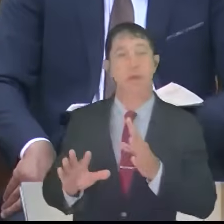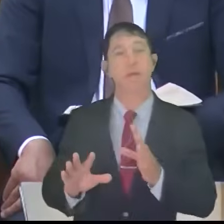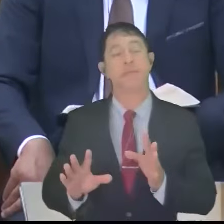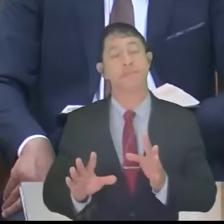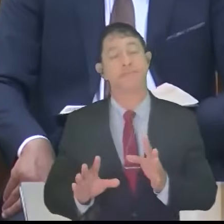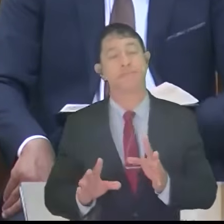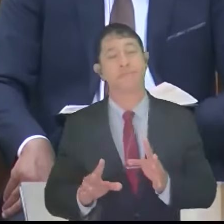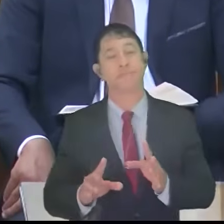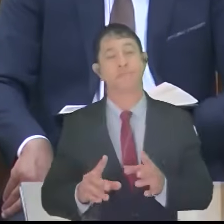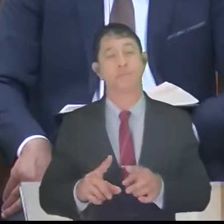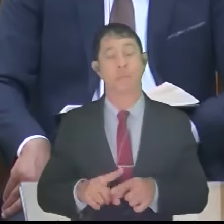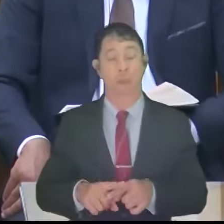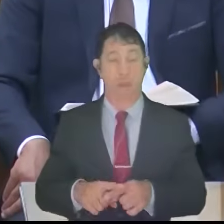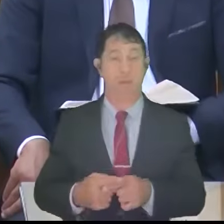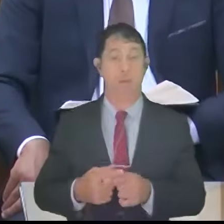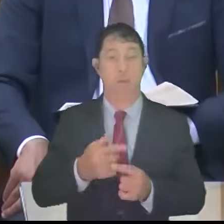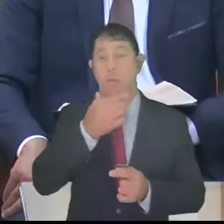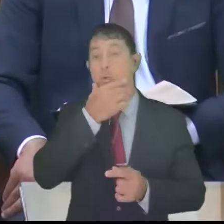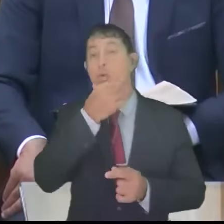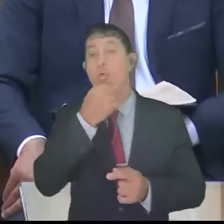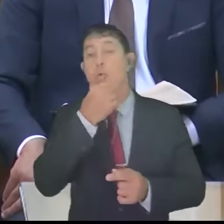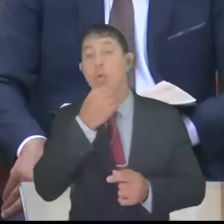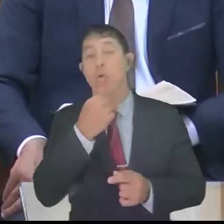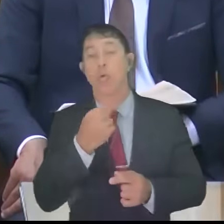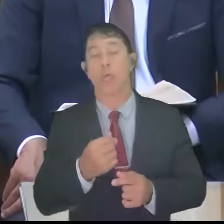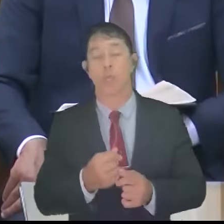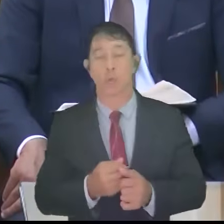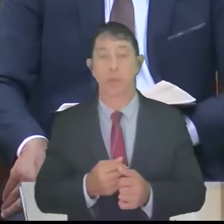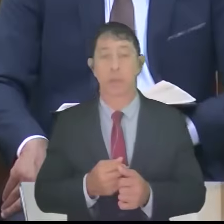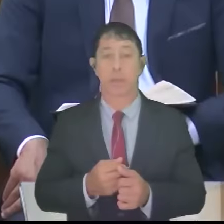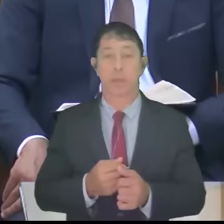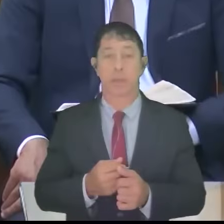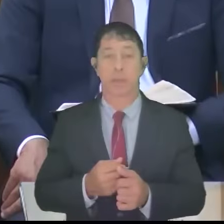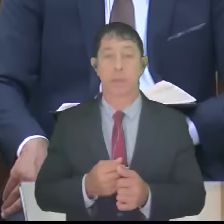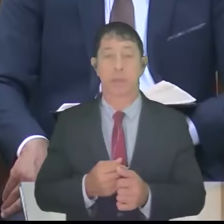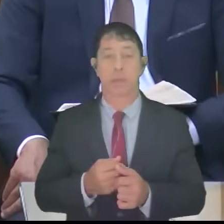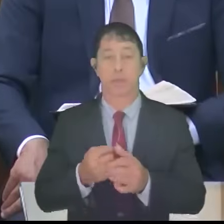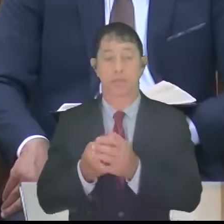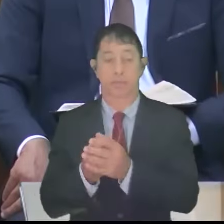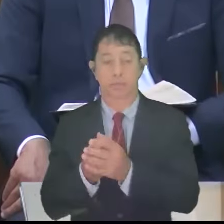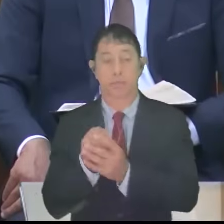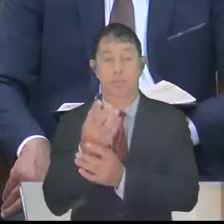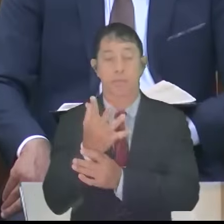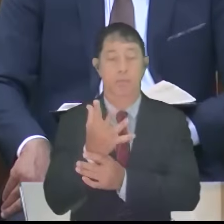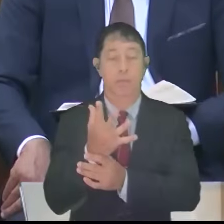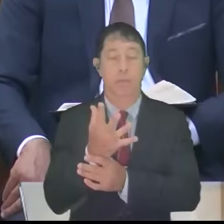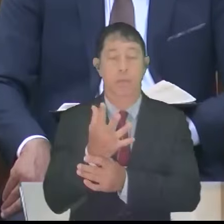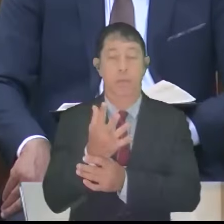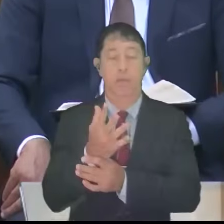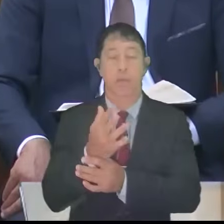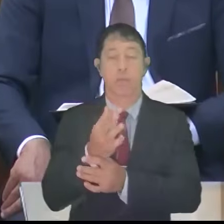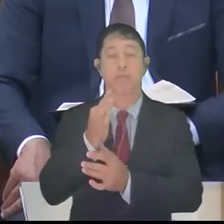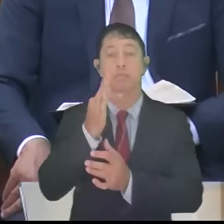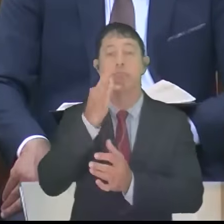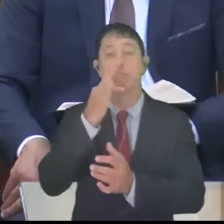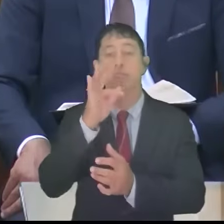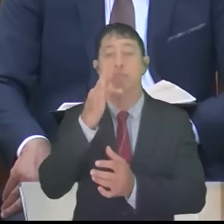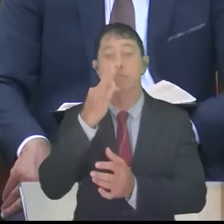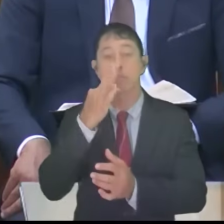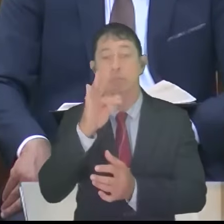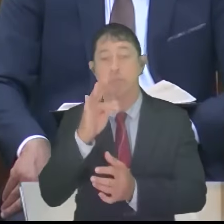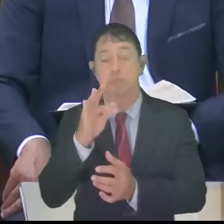o francês, o cientista francês, que descobriu o método de pasteurizar